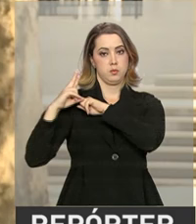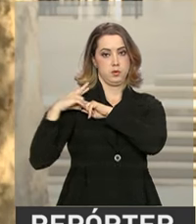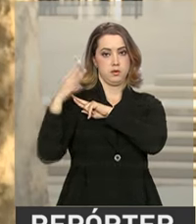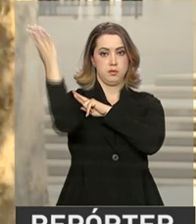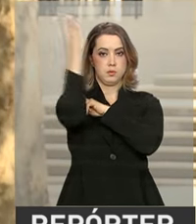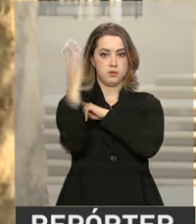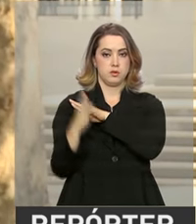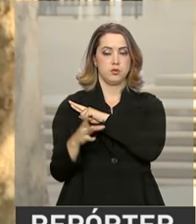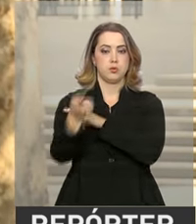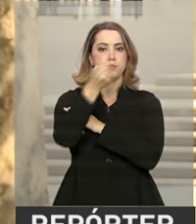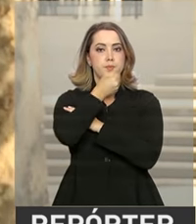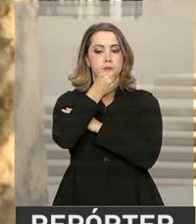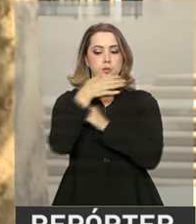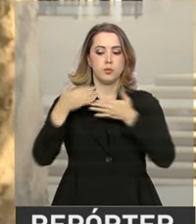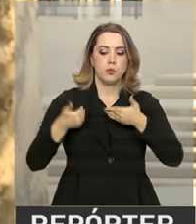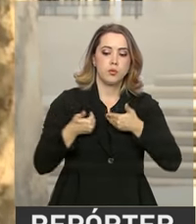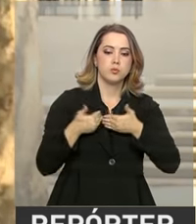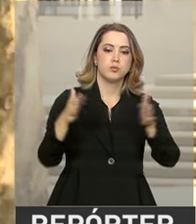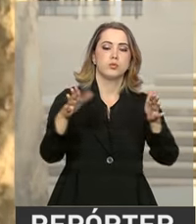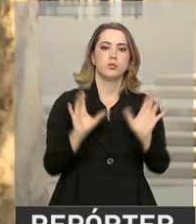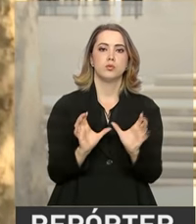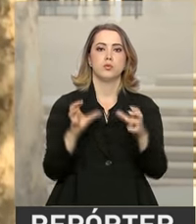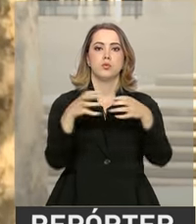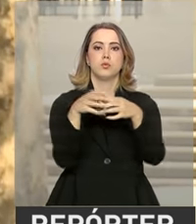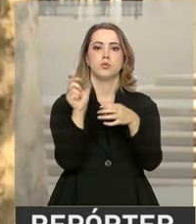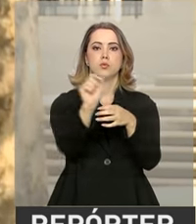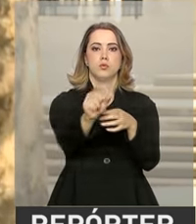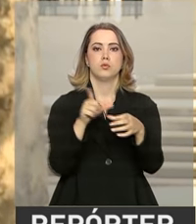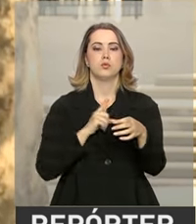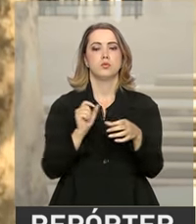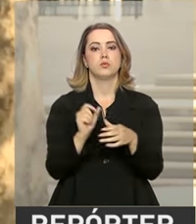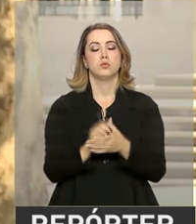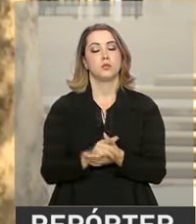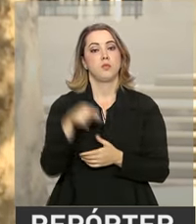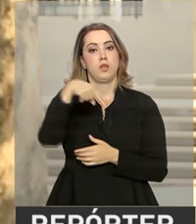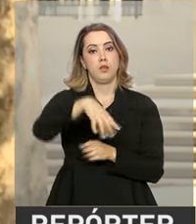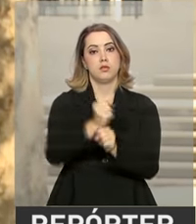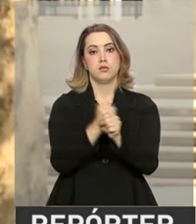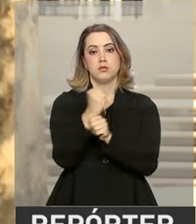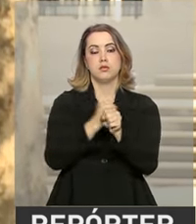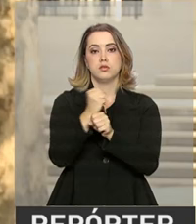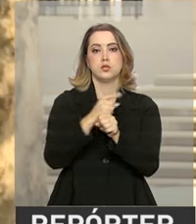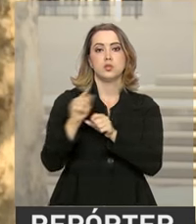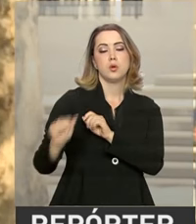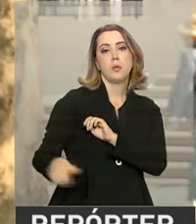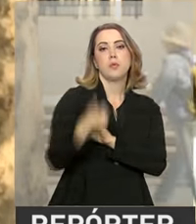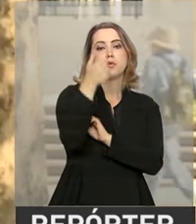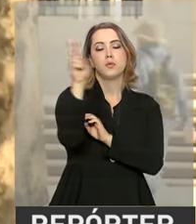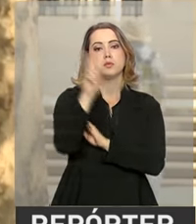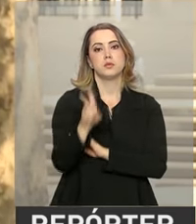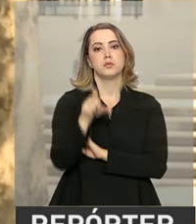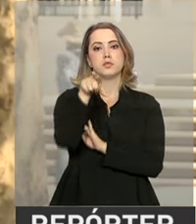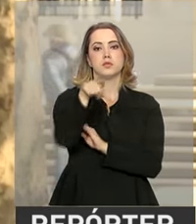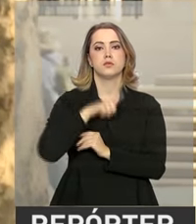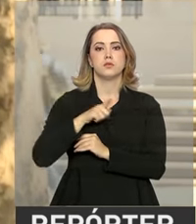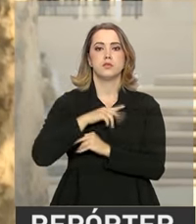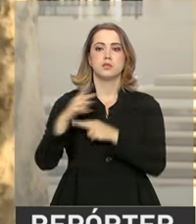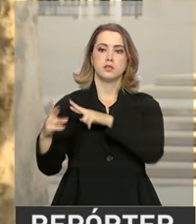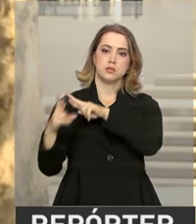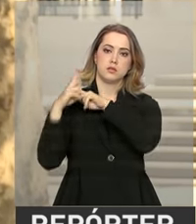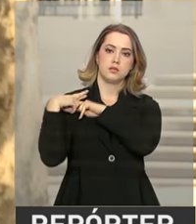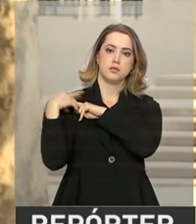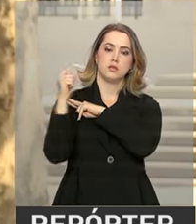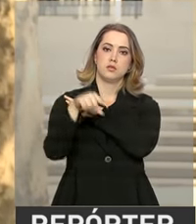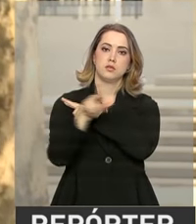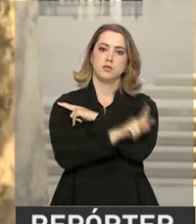o discurso inaugural da Assembleia Geral da ONU. Neste ano, pela primeira vez, esta responsabilidade vai ser